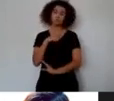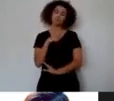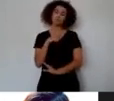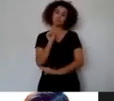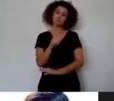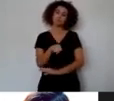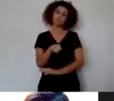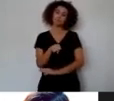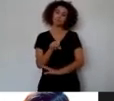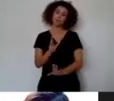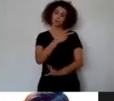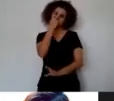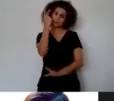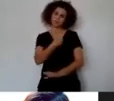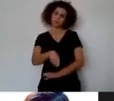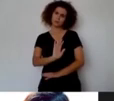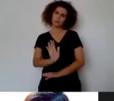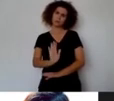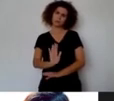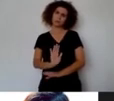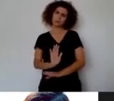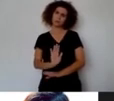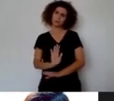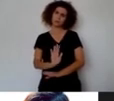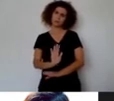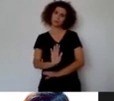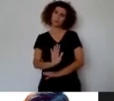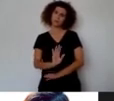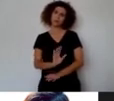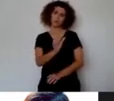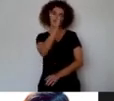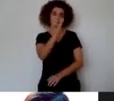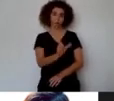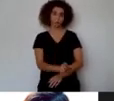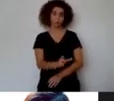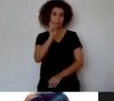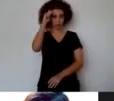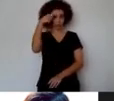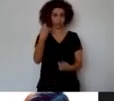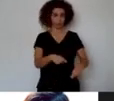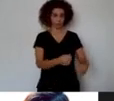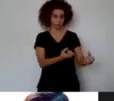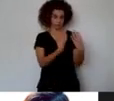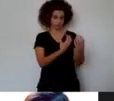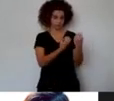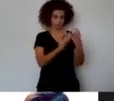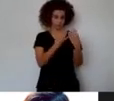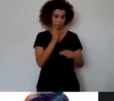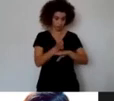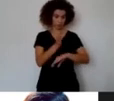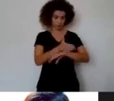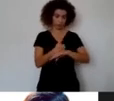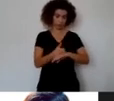as pessoas, elas não precisam... elas não são obrigadas a ensinar a gente constantemente. A gente pode tentar aprender e buscar o conhecimento